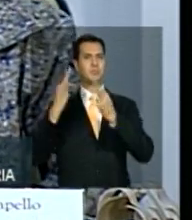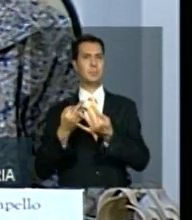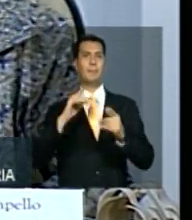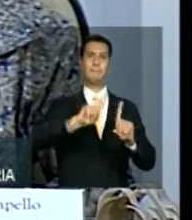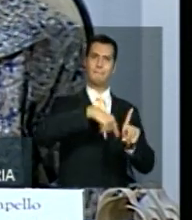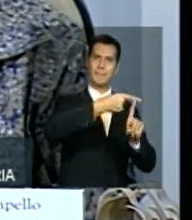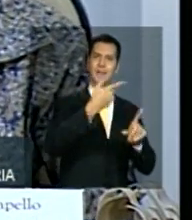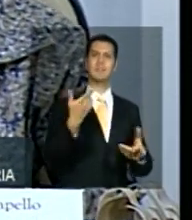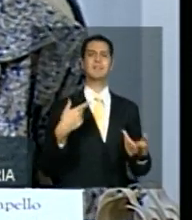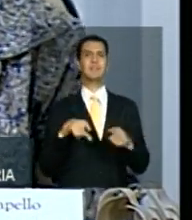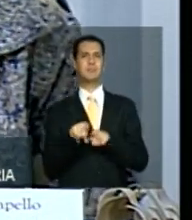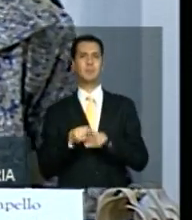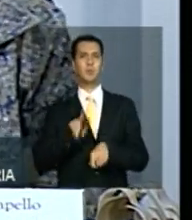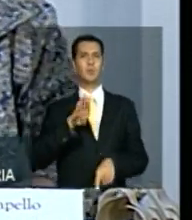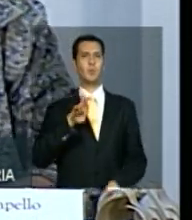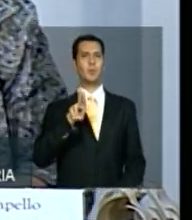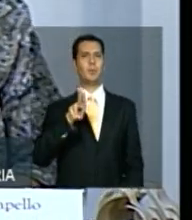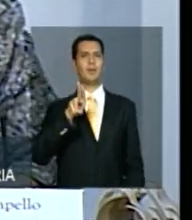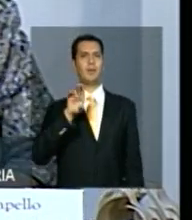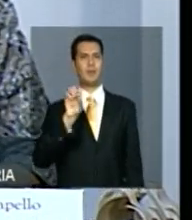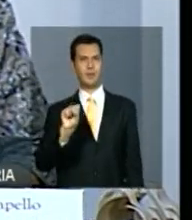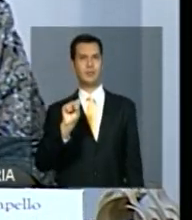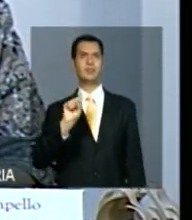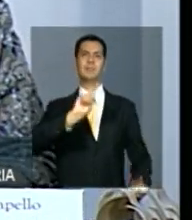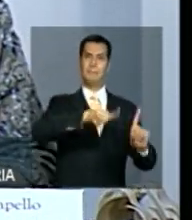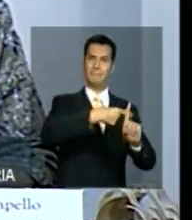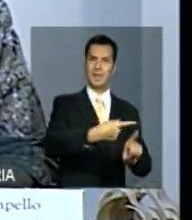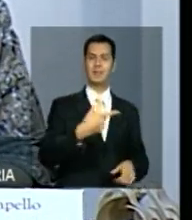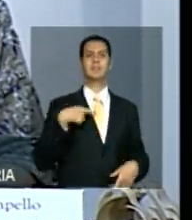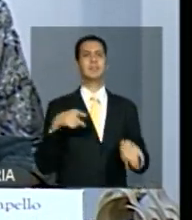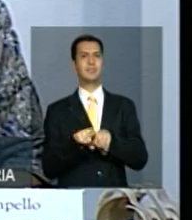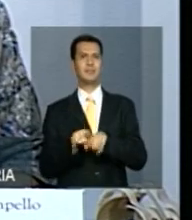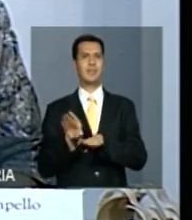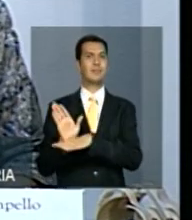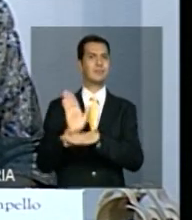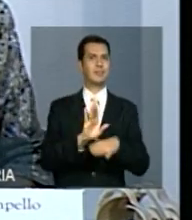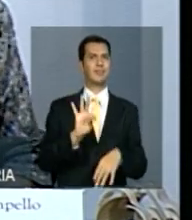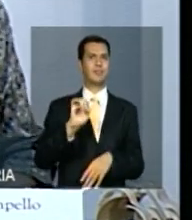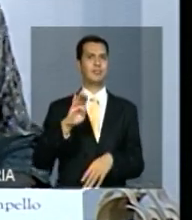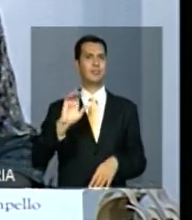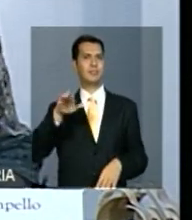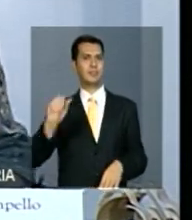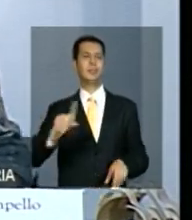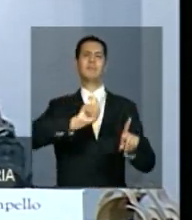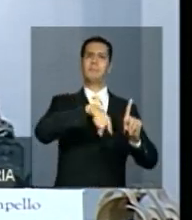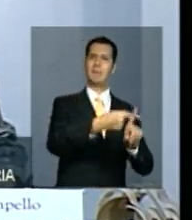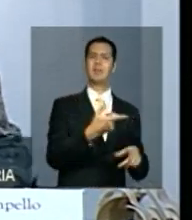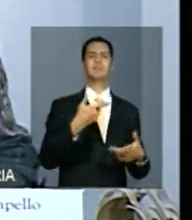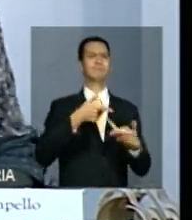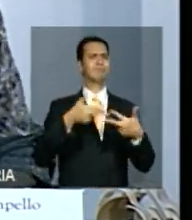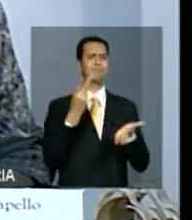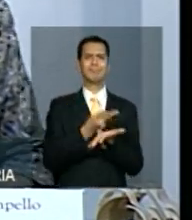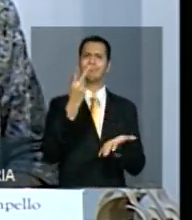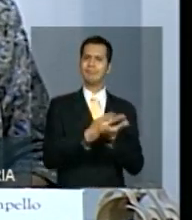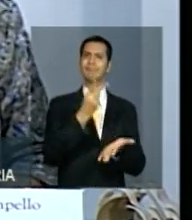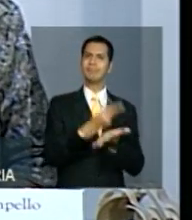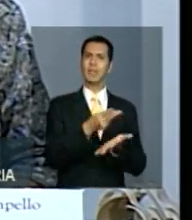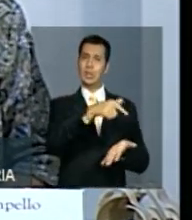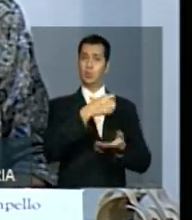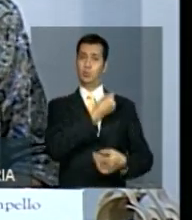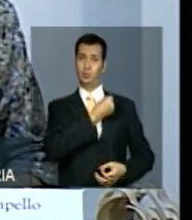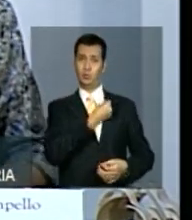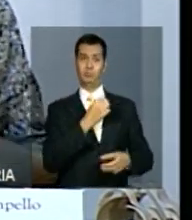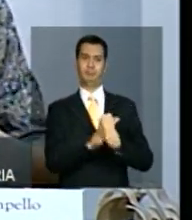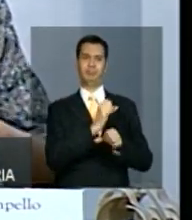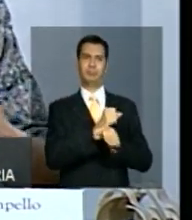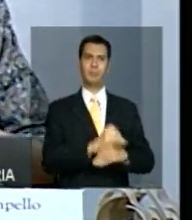Assim como as ubss assim como assistência técnica portanto esse esse material é um material no dia